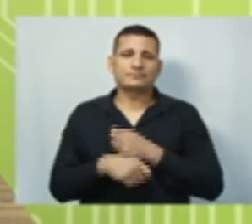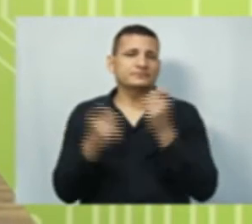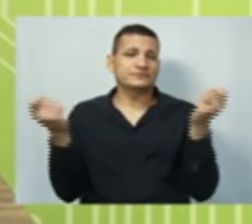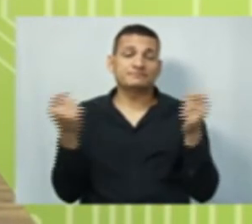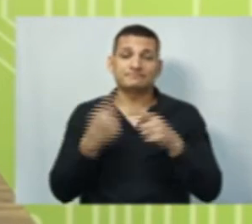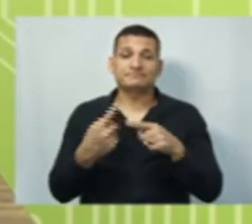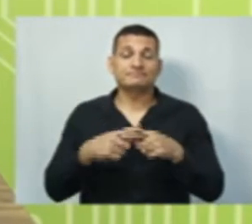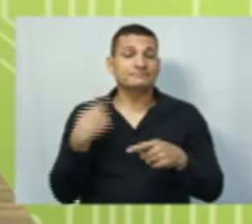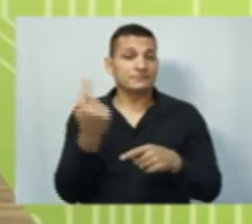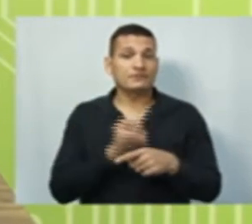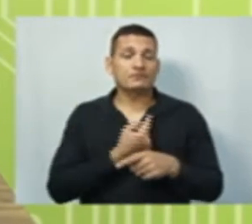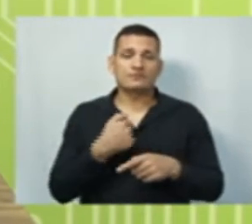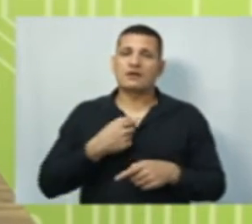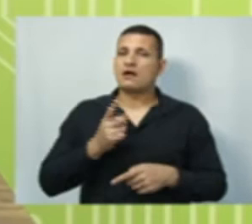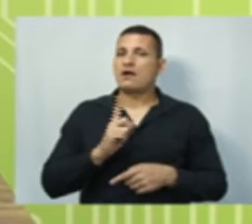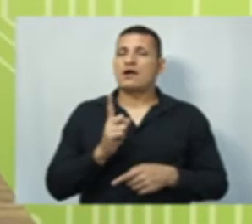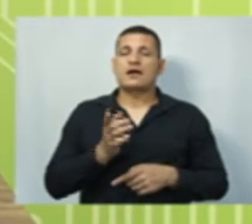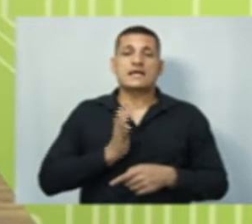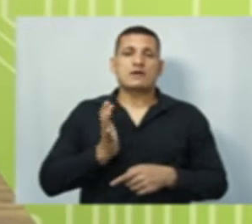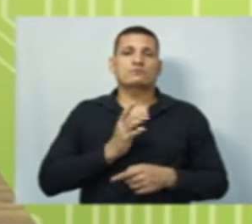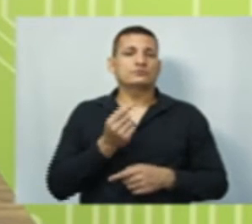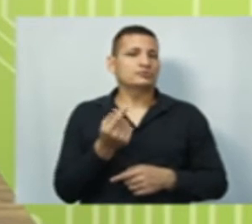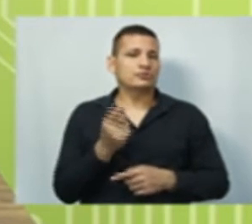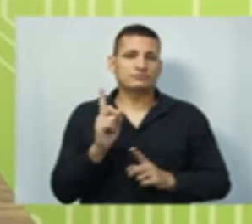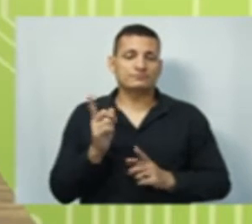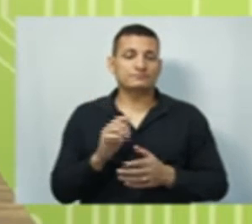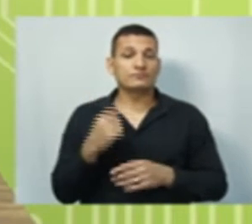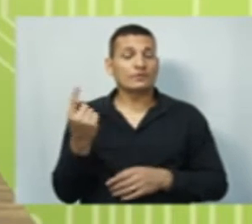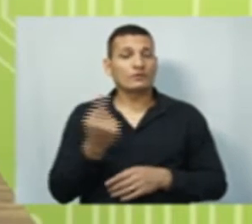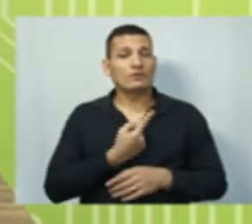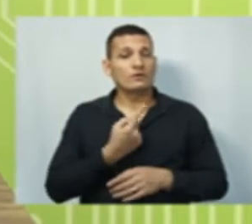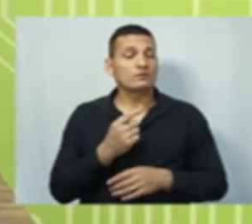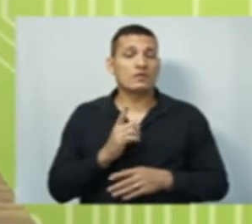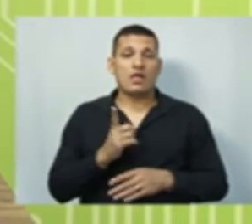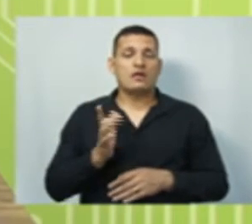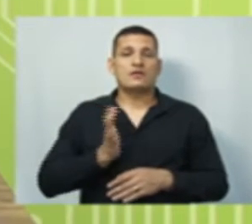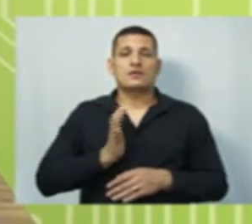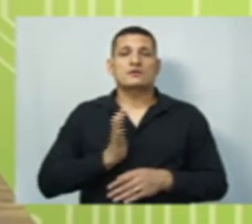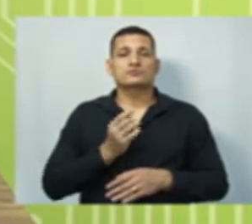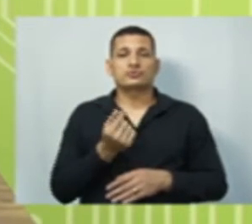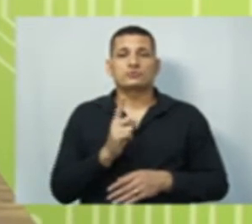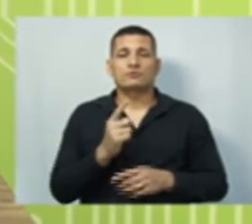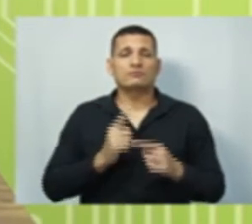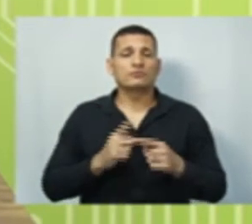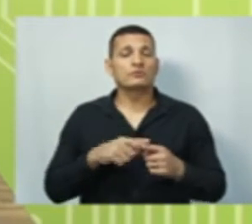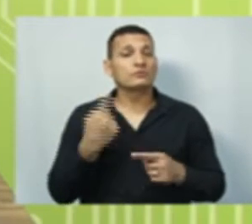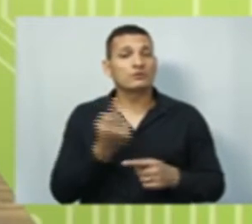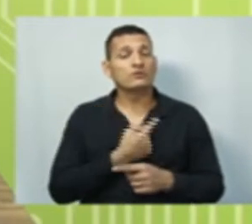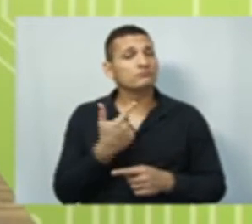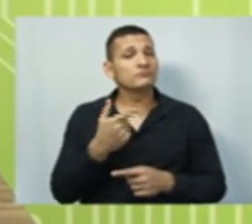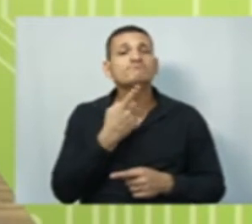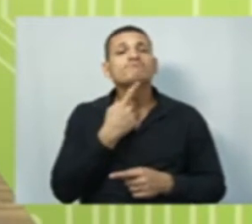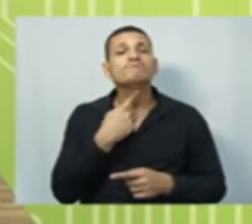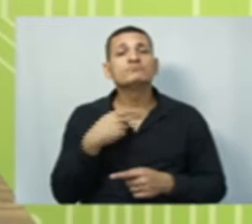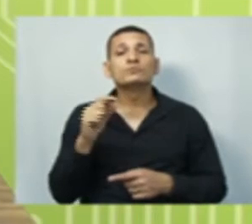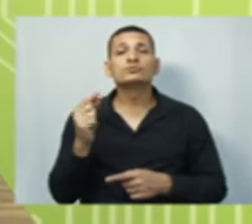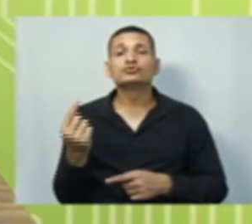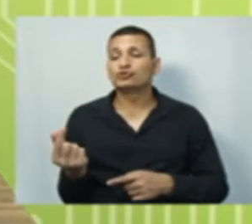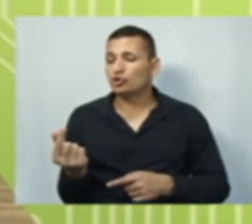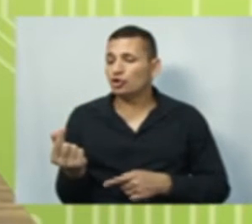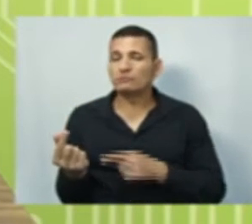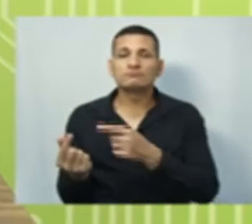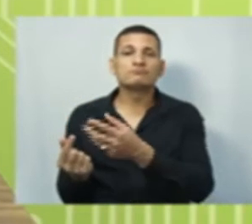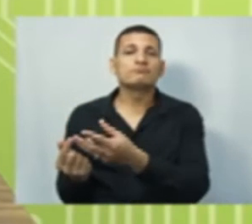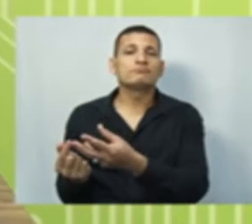não somos ricos de dinheiro. Na verdade, nós não somos ricos de dinheiro porque nós não temos desejo fim de consumir dinheiro. Se eu